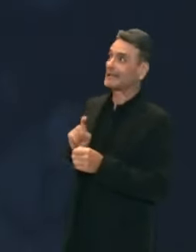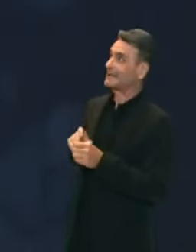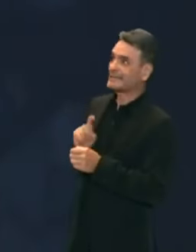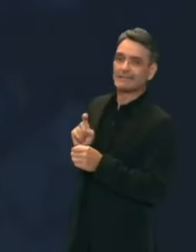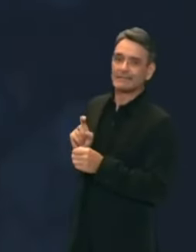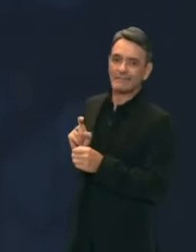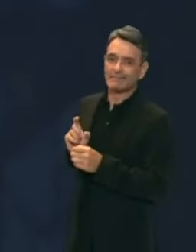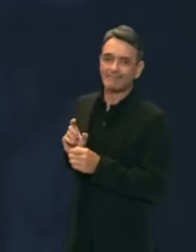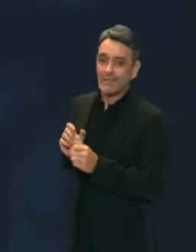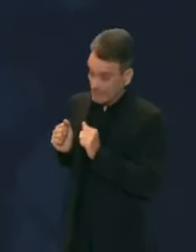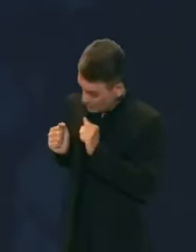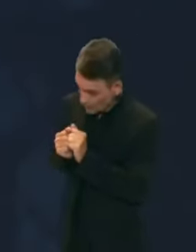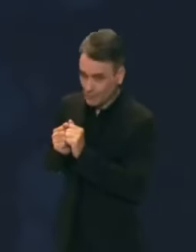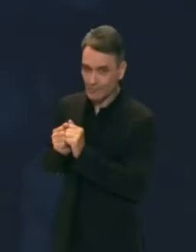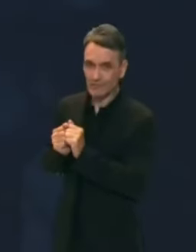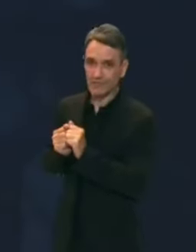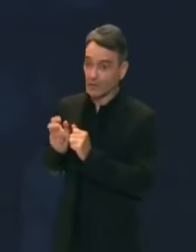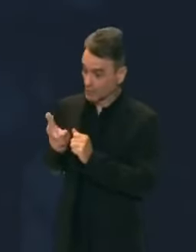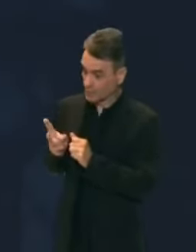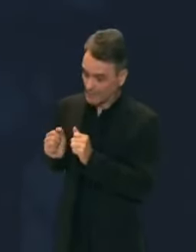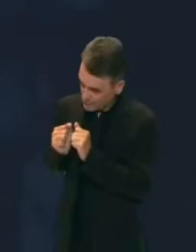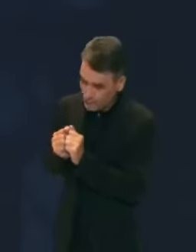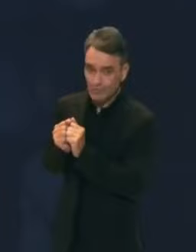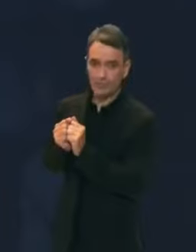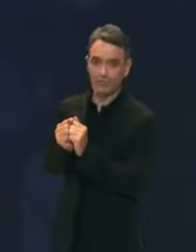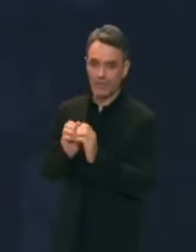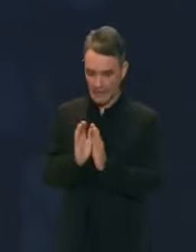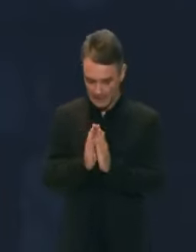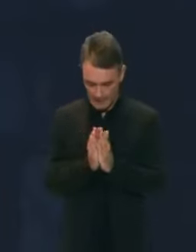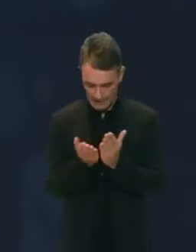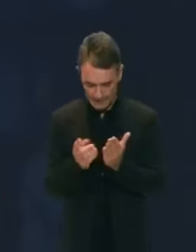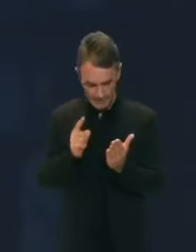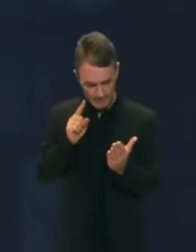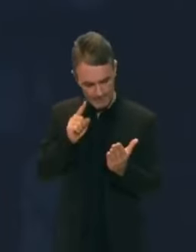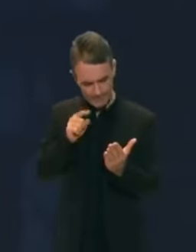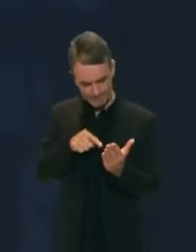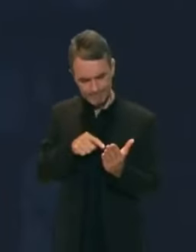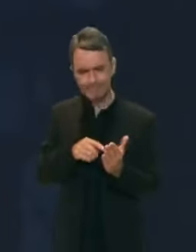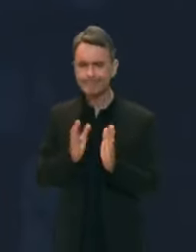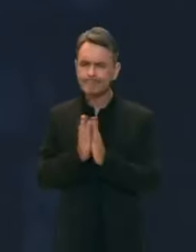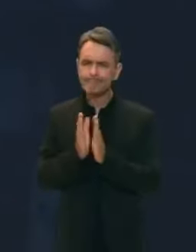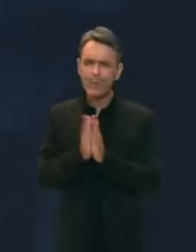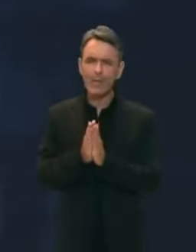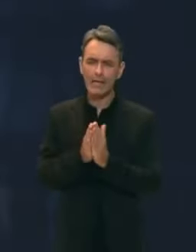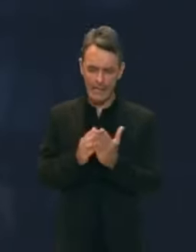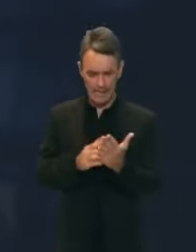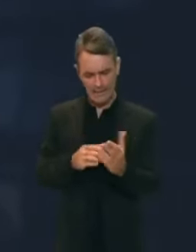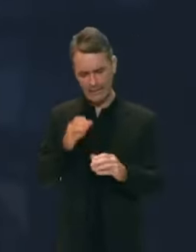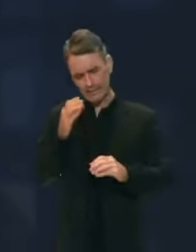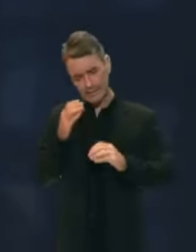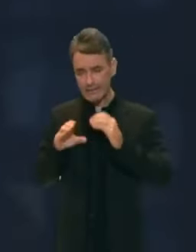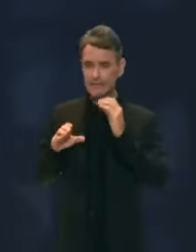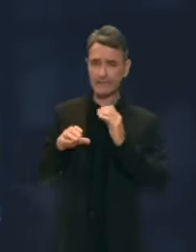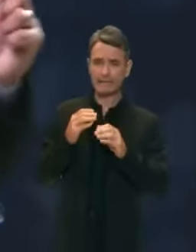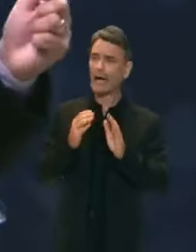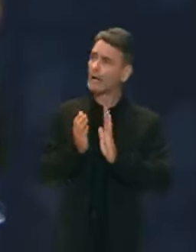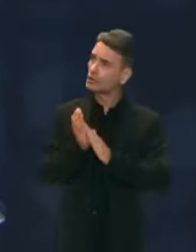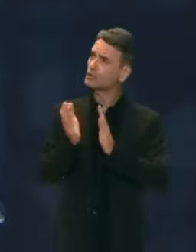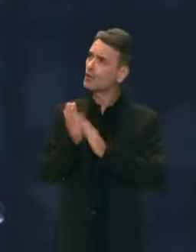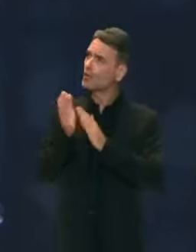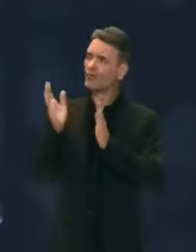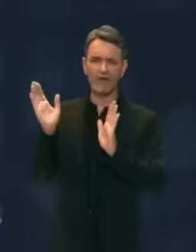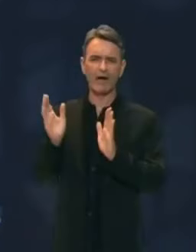se mexer. Você abre a Bíblia, você começa a orar, você começa a louvar, você começa a cantar com a